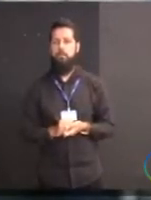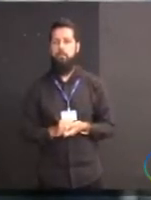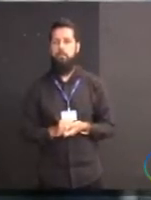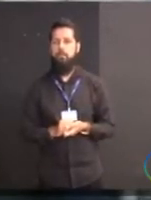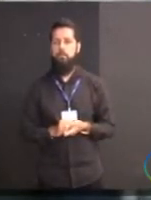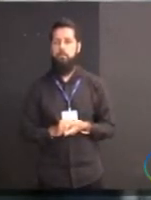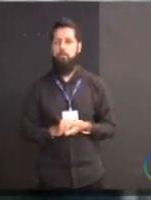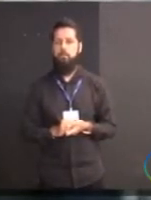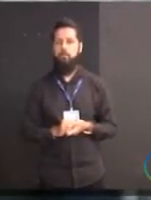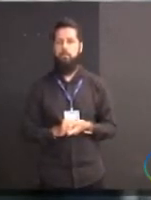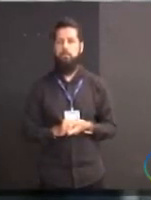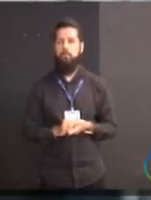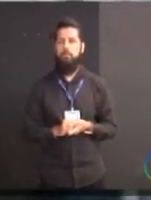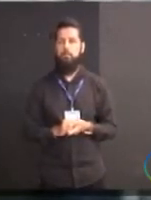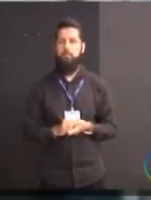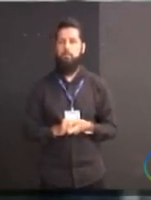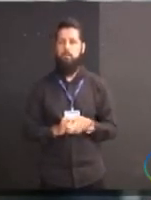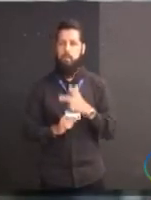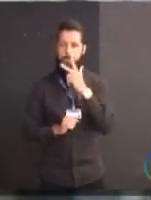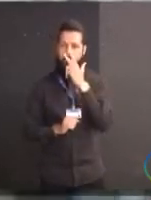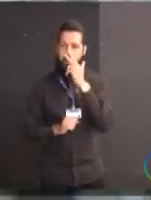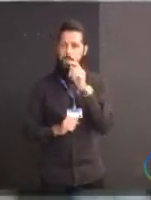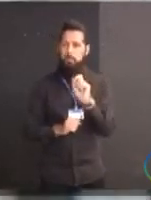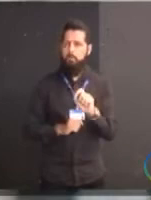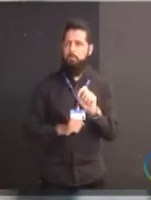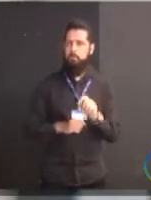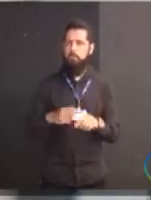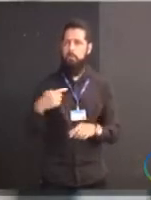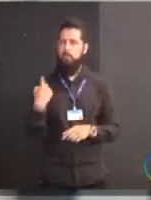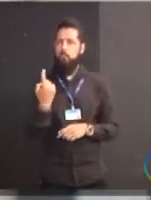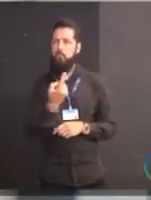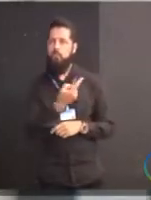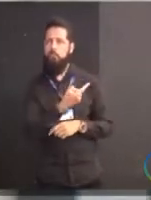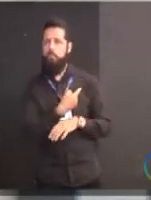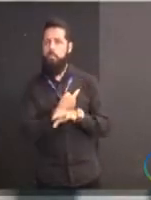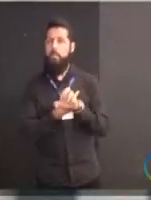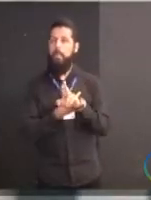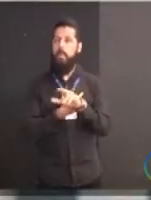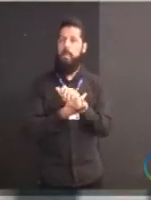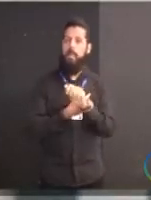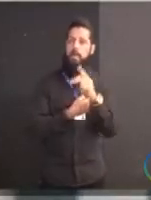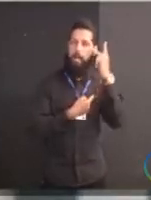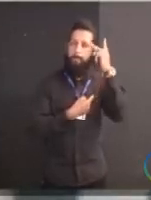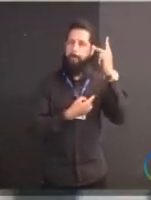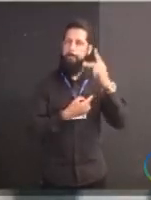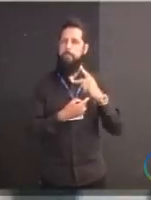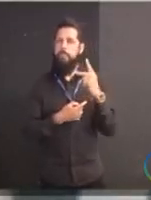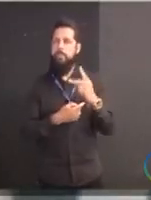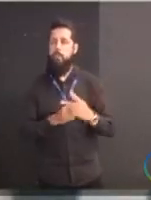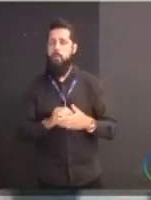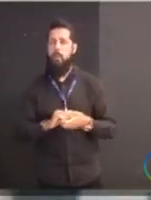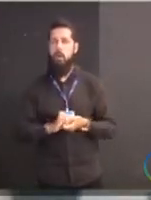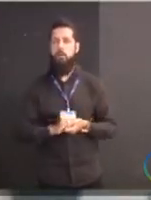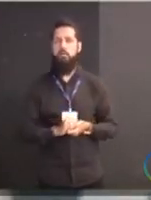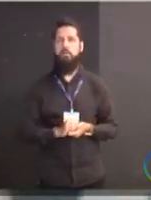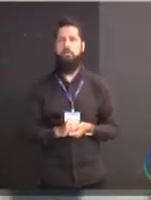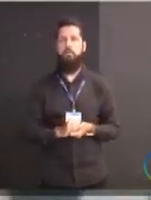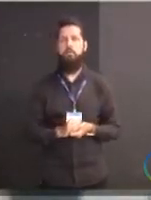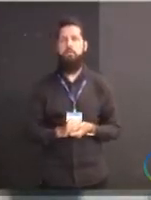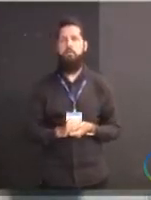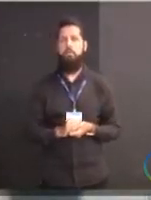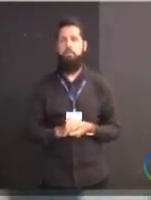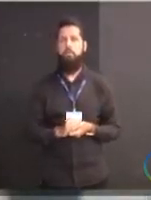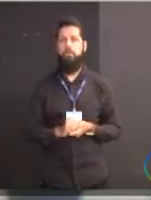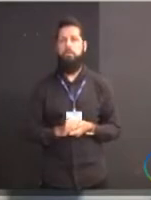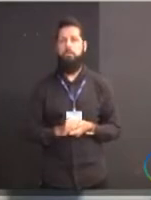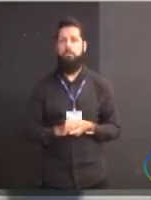parapsicologia, parece que nós estamos passando da era psicológica para a era do espírito, né? Muito